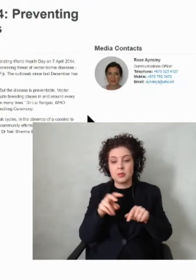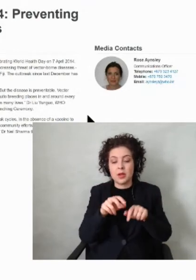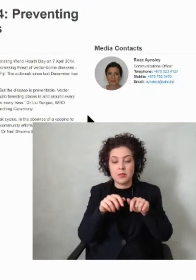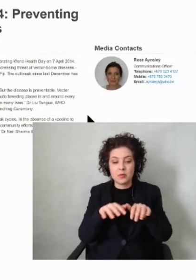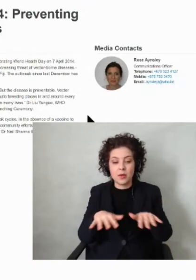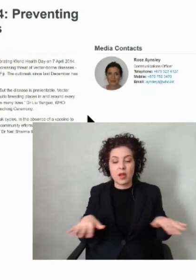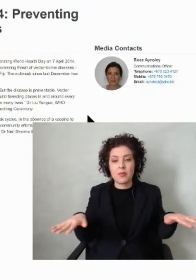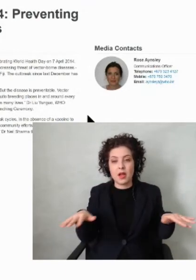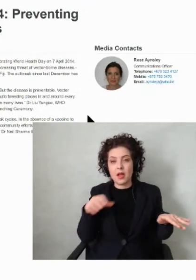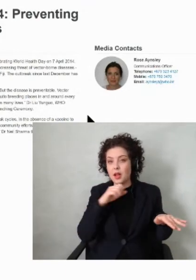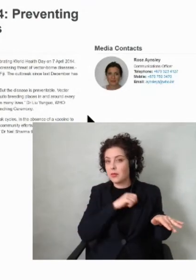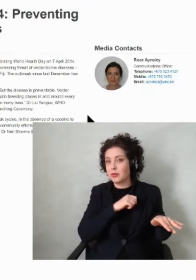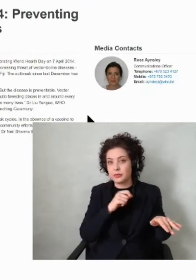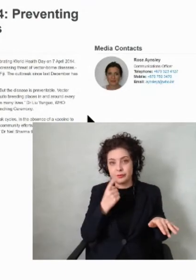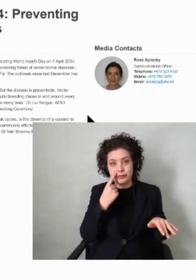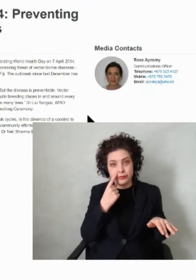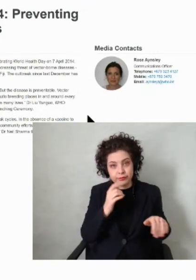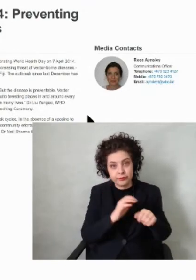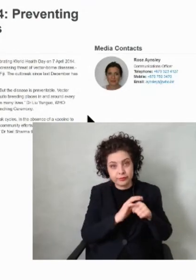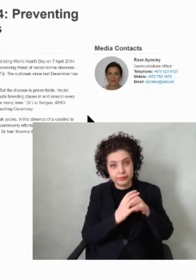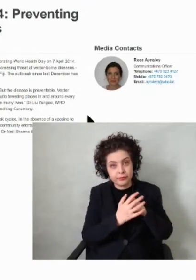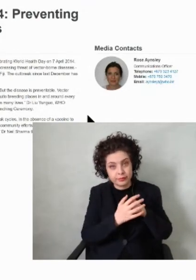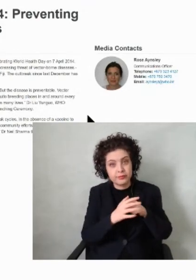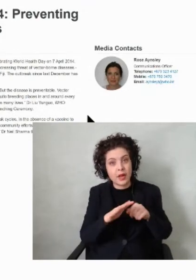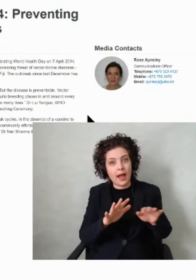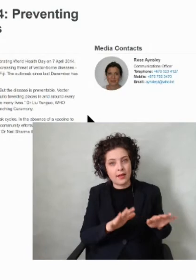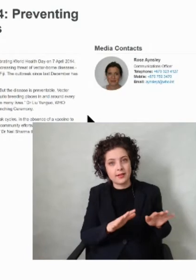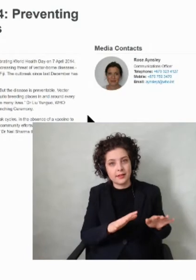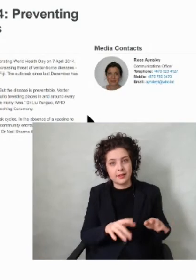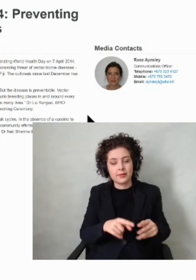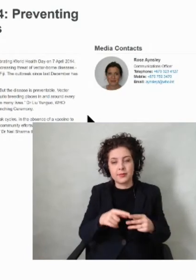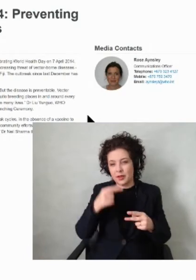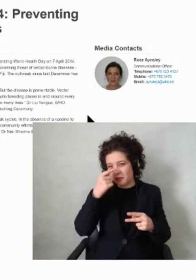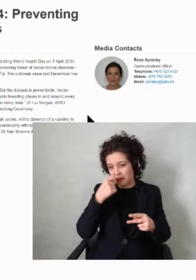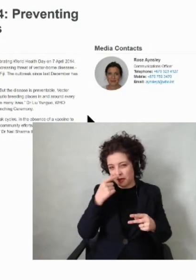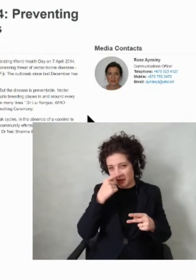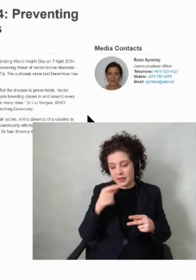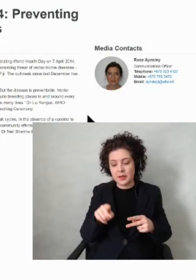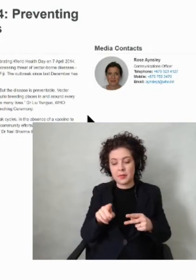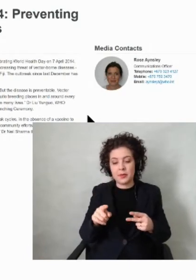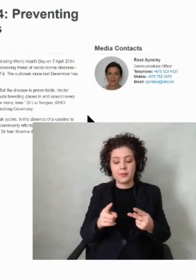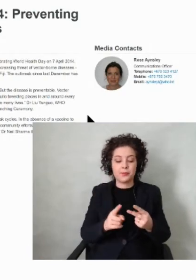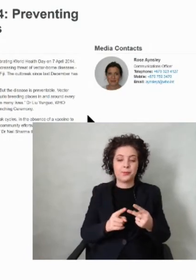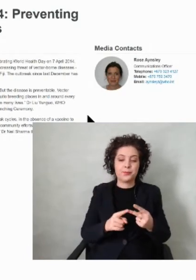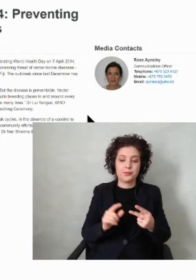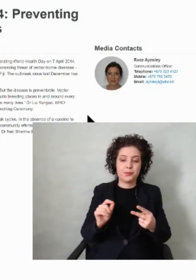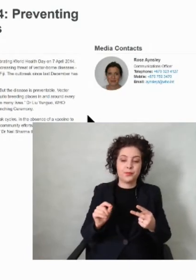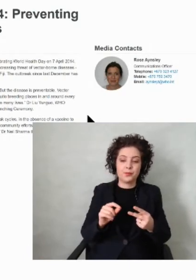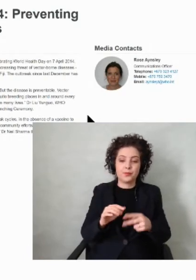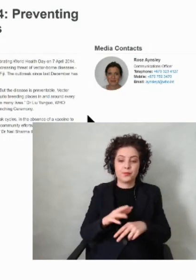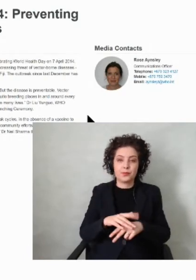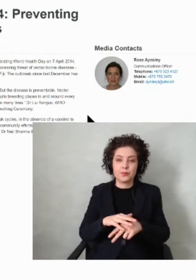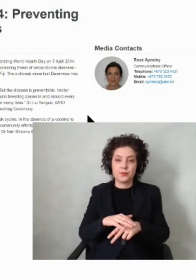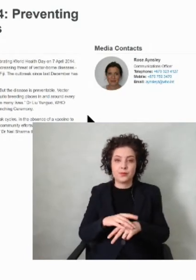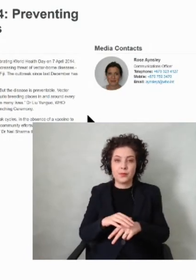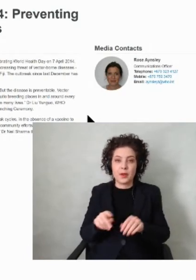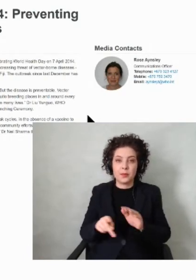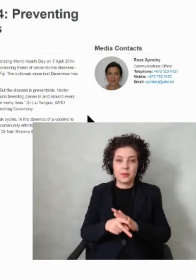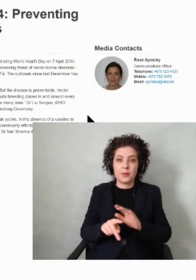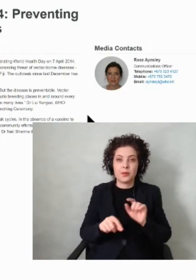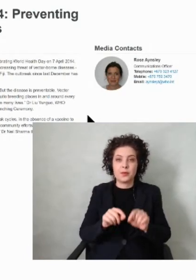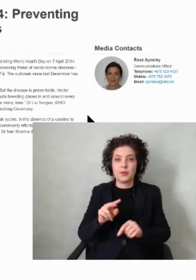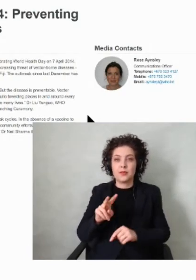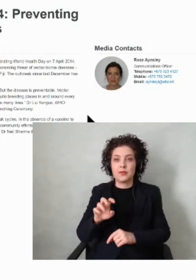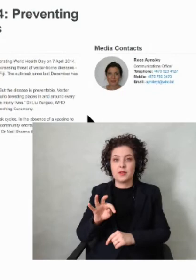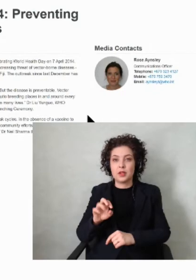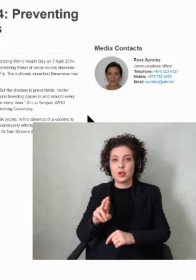que a gente está vendo, por exemplo, com o Covid e viu com a influenza. O segundo capítulo são as doenças causadas por vetores, né? Onde a gente